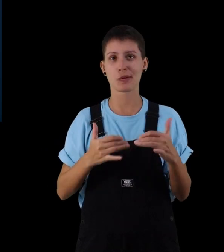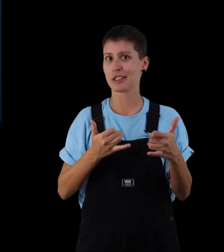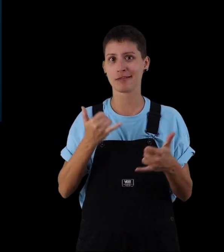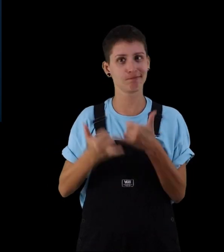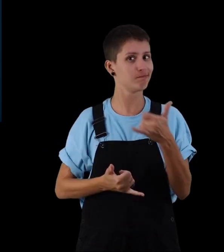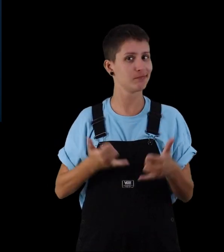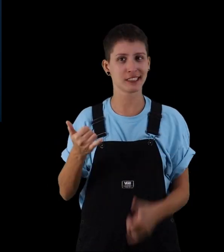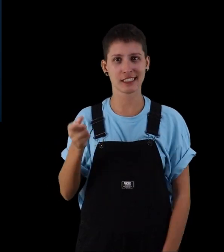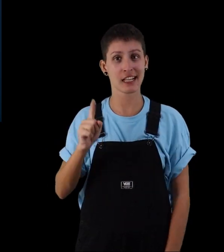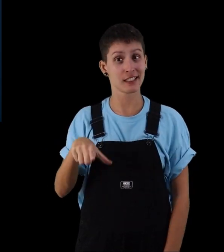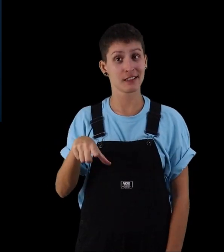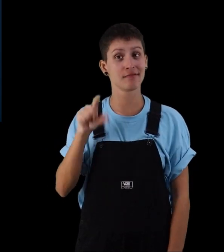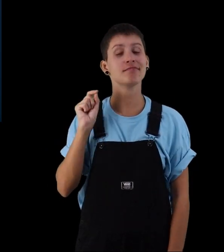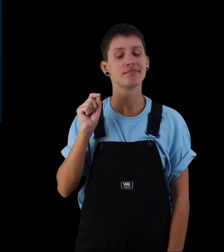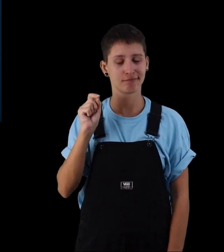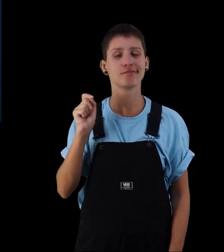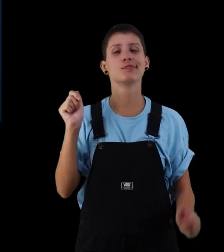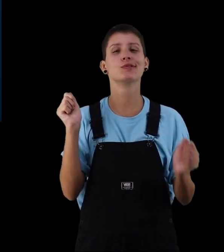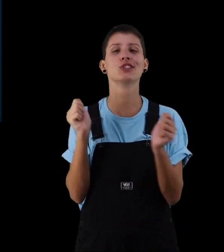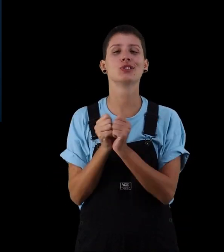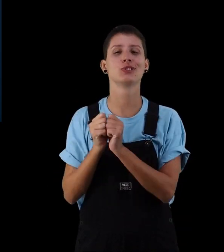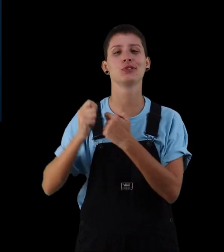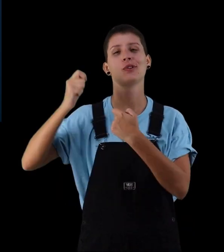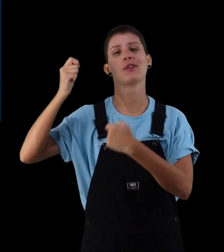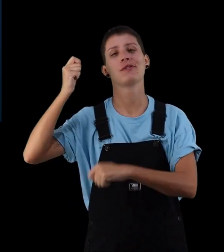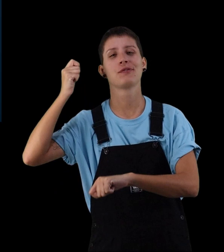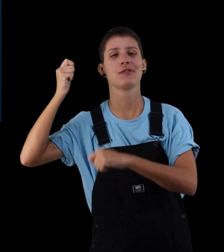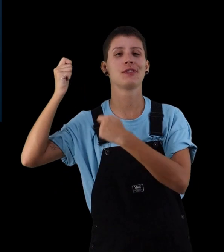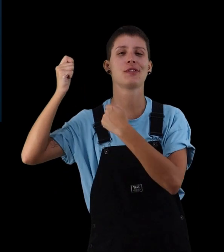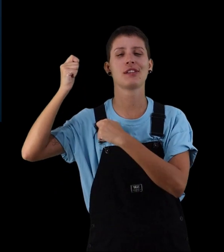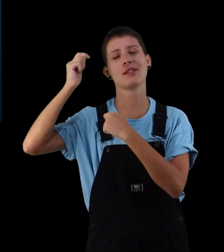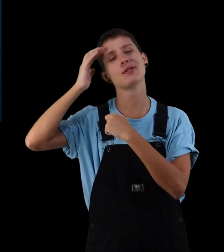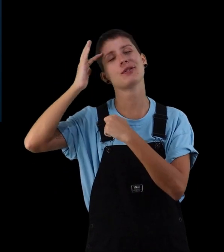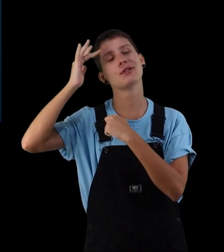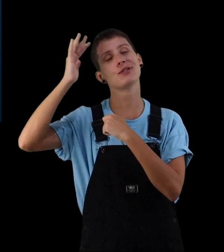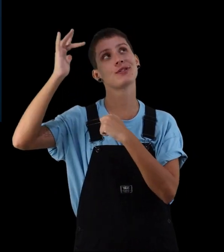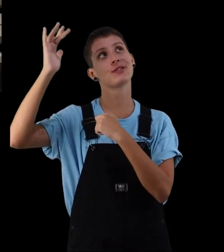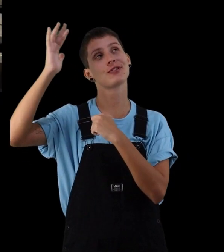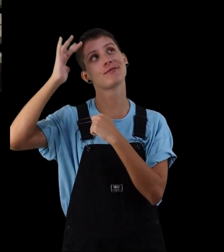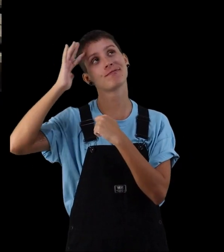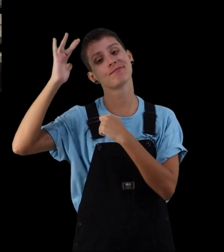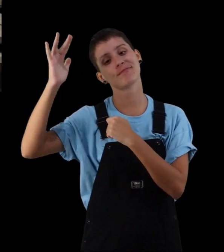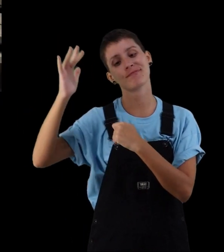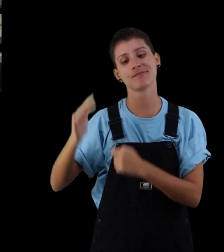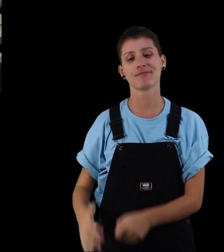quis brincar de clicas. Preferiu a companhia do violino de sonho.